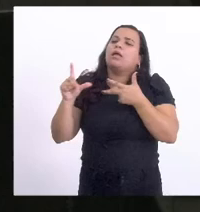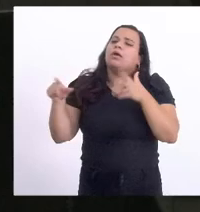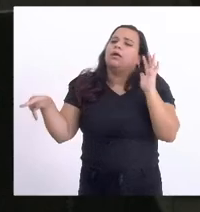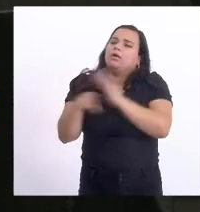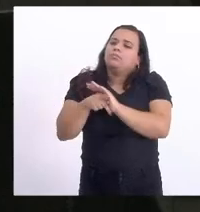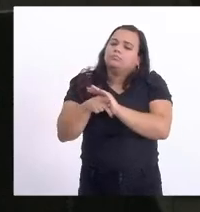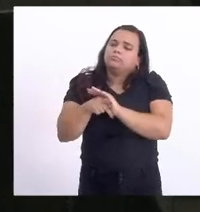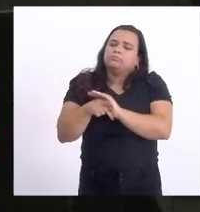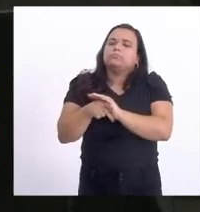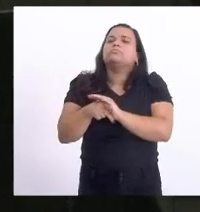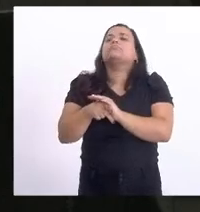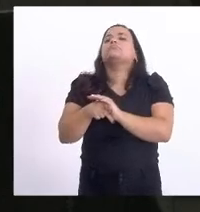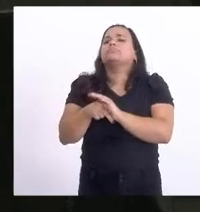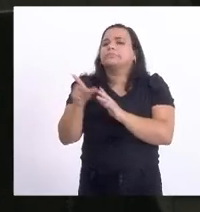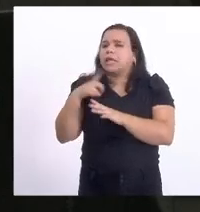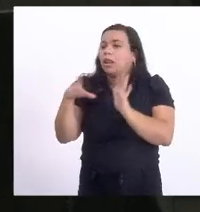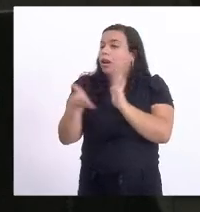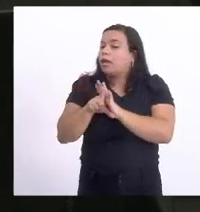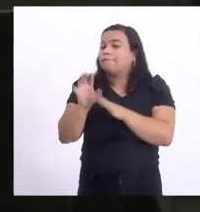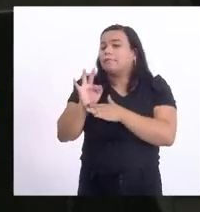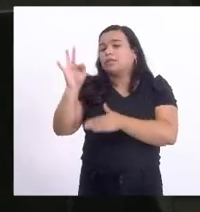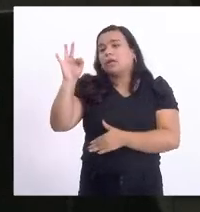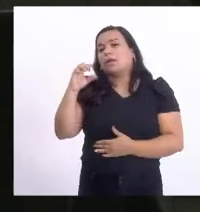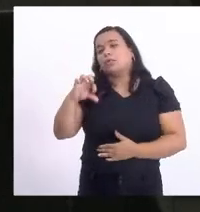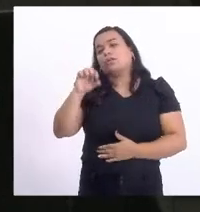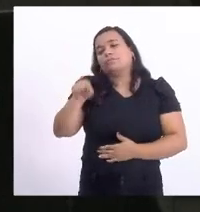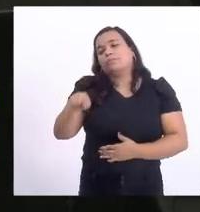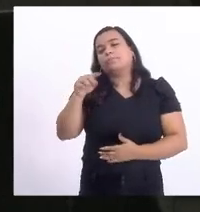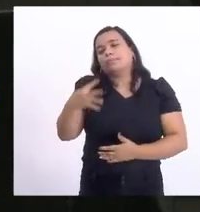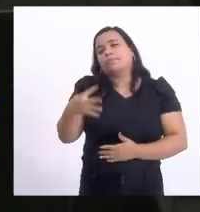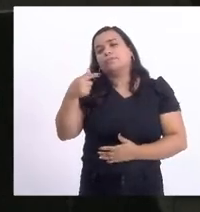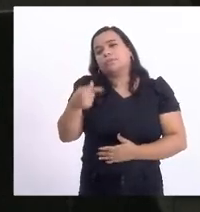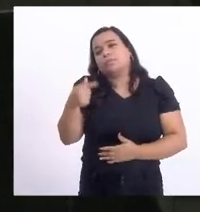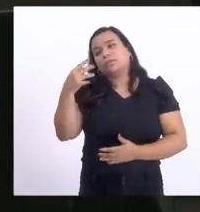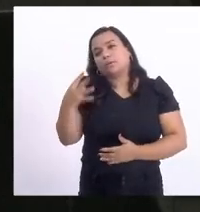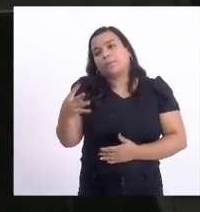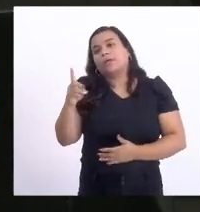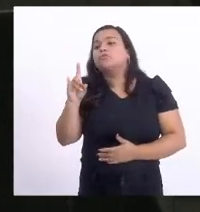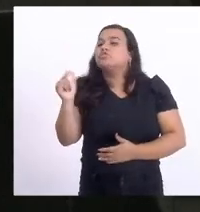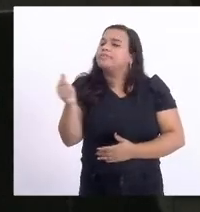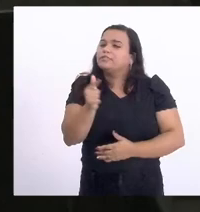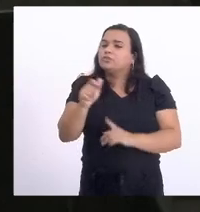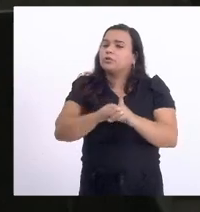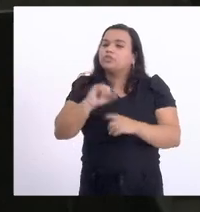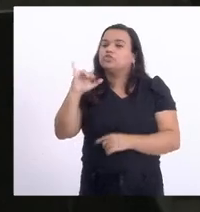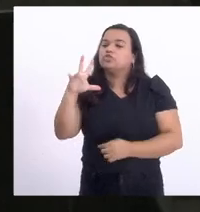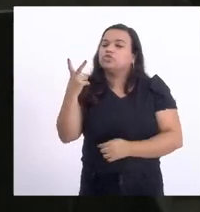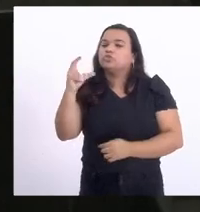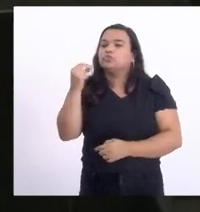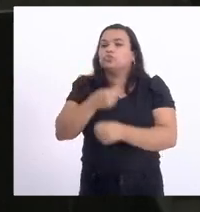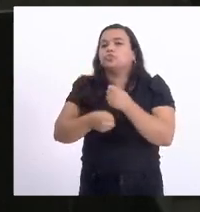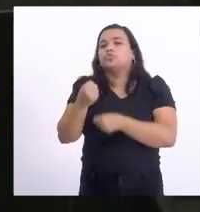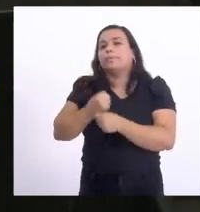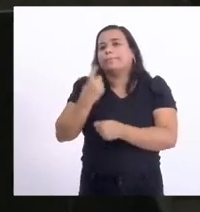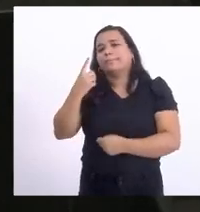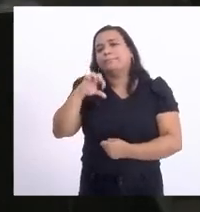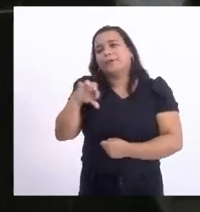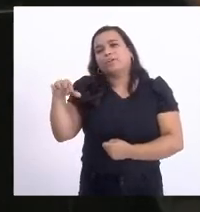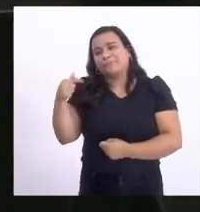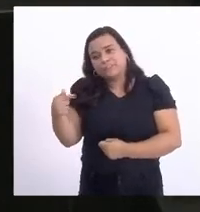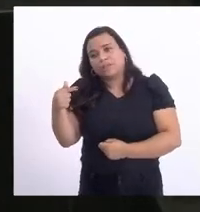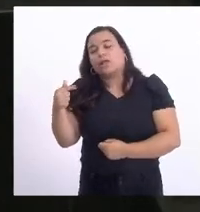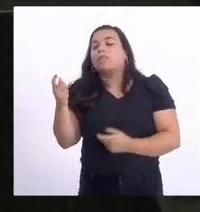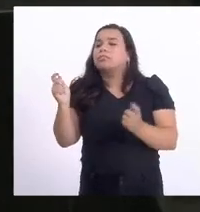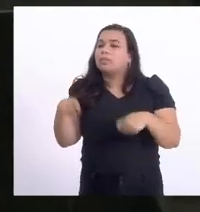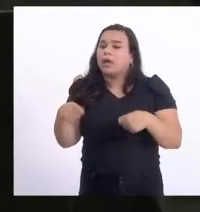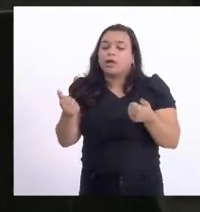Tem aqui a Lei Federal 9.474, de 22 de julho de 97, que reconhece os